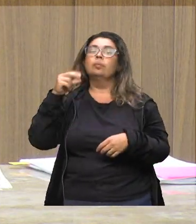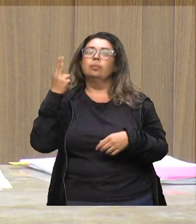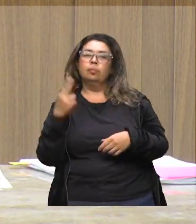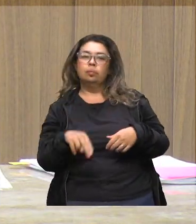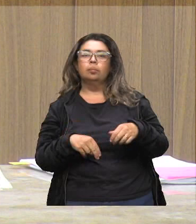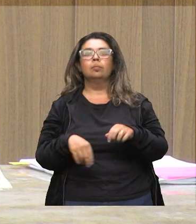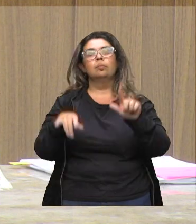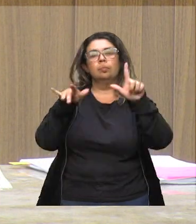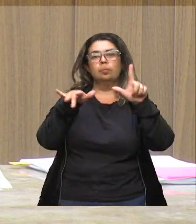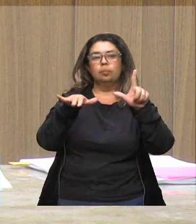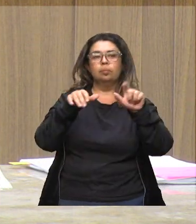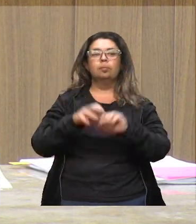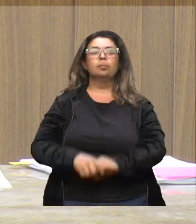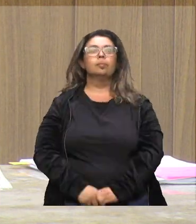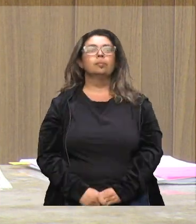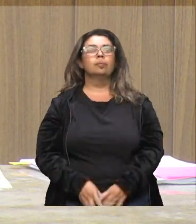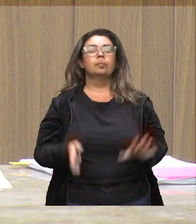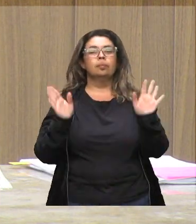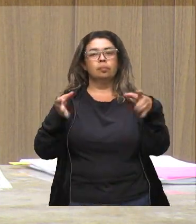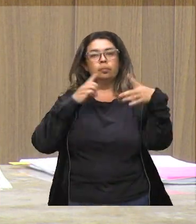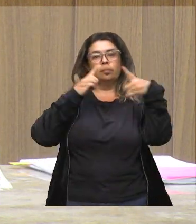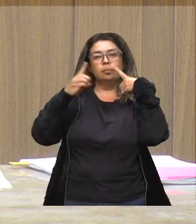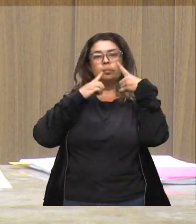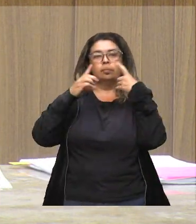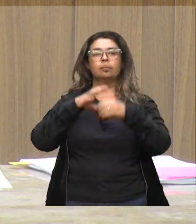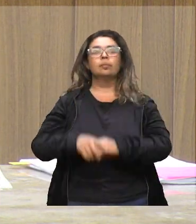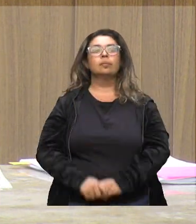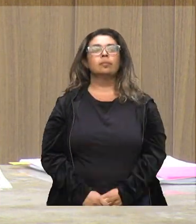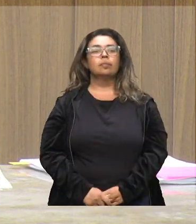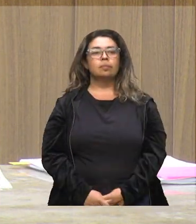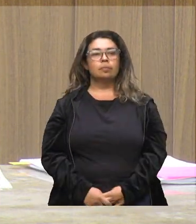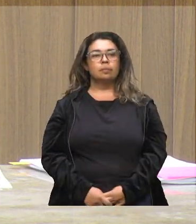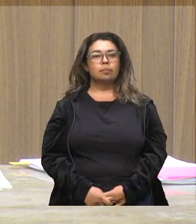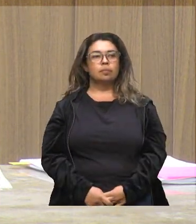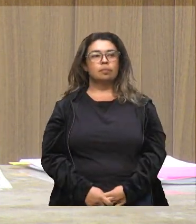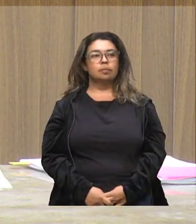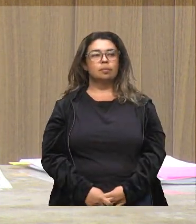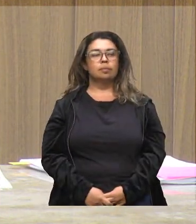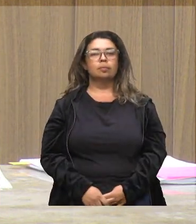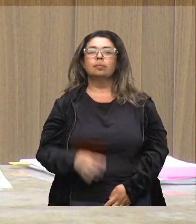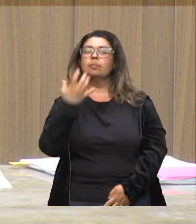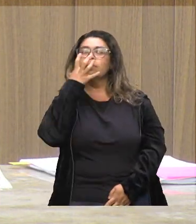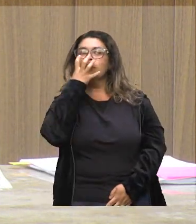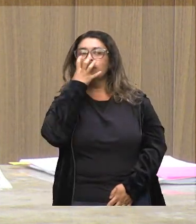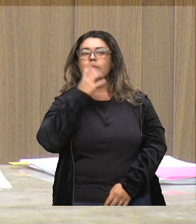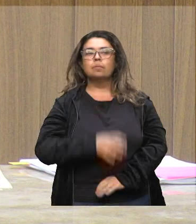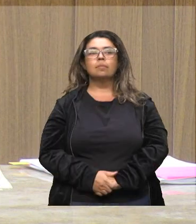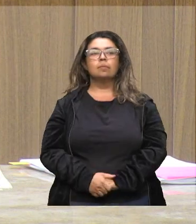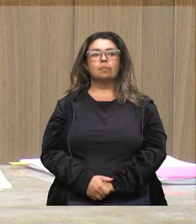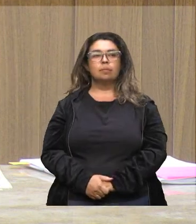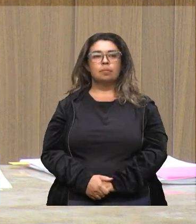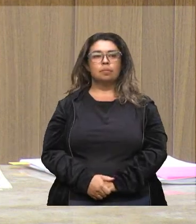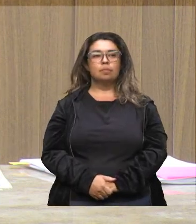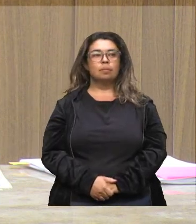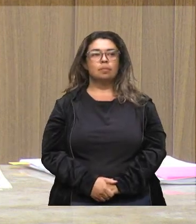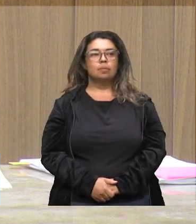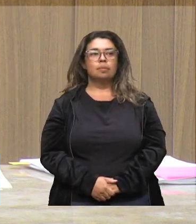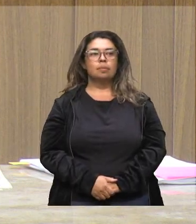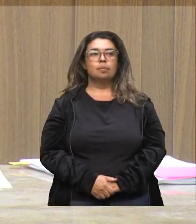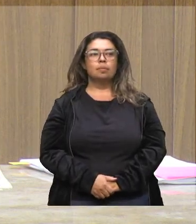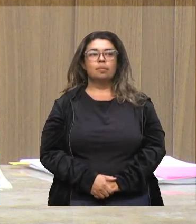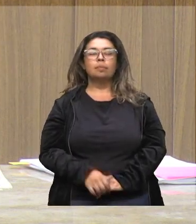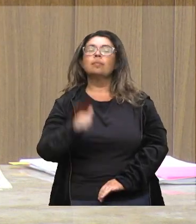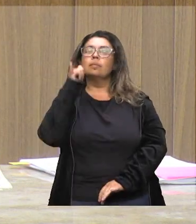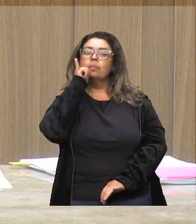oral. Coloco em discussão. Pela ordem, presidente. Pela ordem, vereador. Gostaria